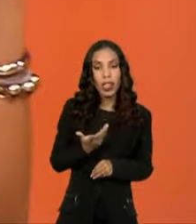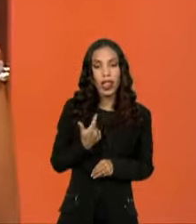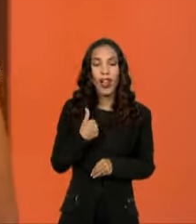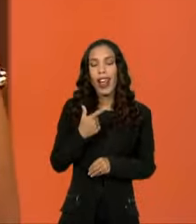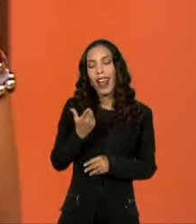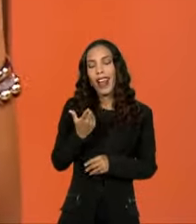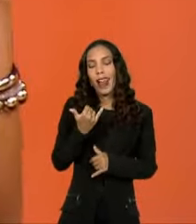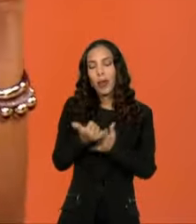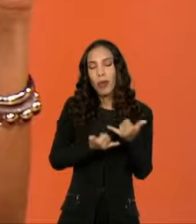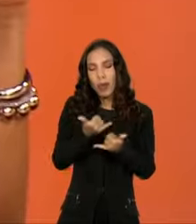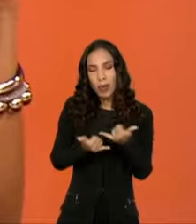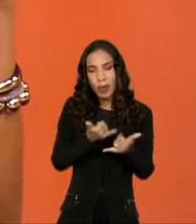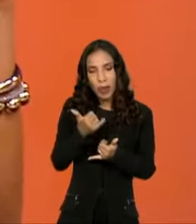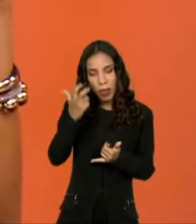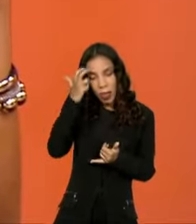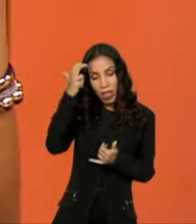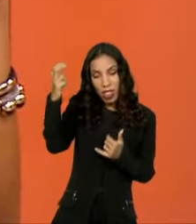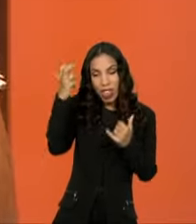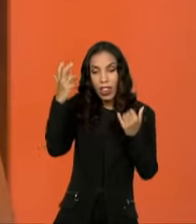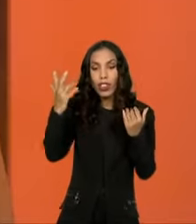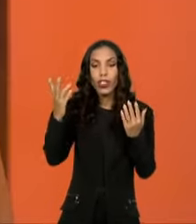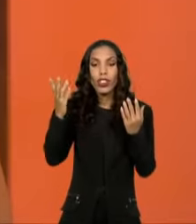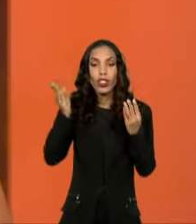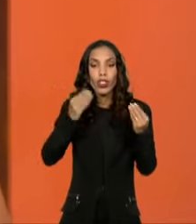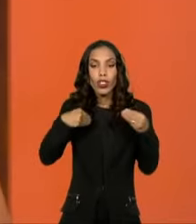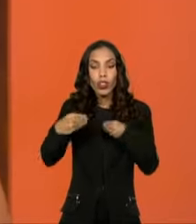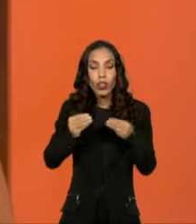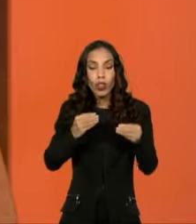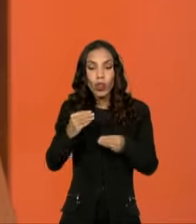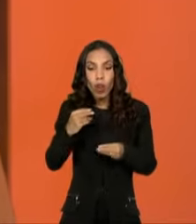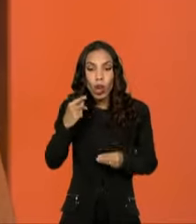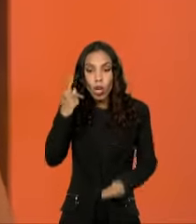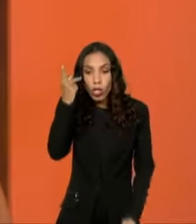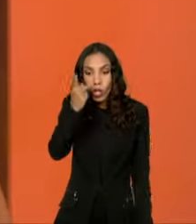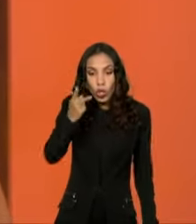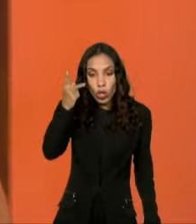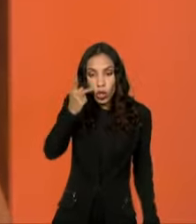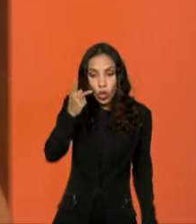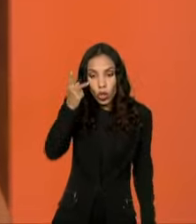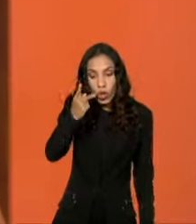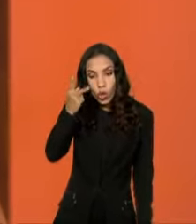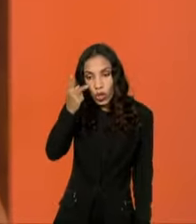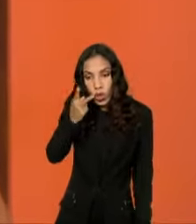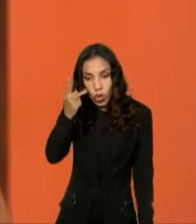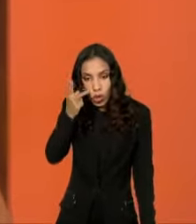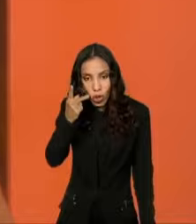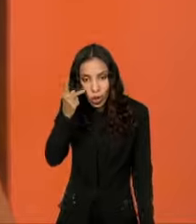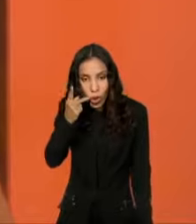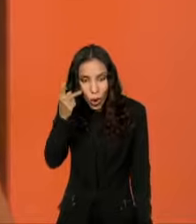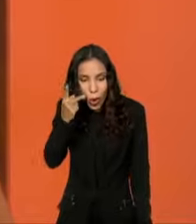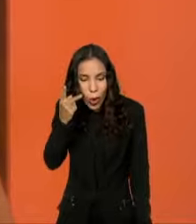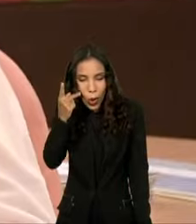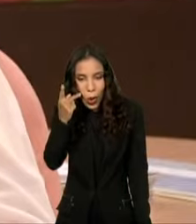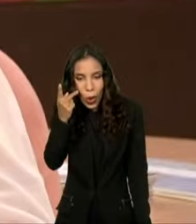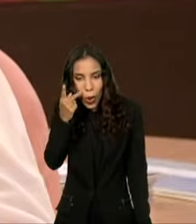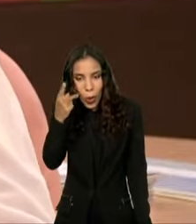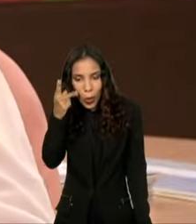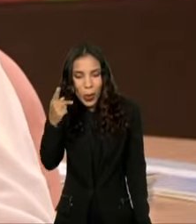brincadeira que ele faz no livro, a inteligência fluida é você saber que tomate é um fruto. E a cristalizada é não usar na salada de fruta, por favor.